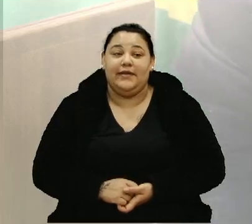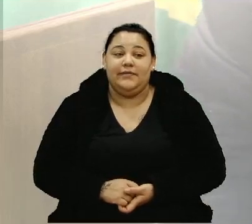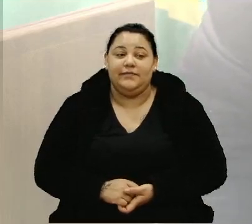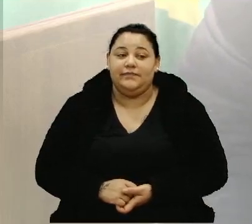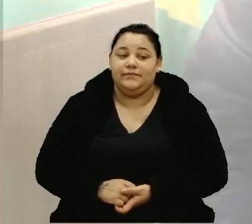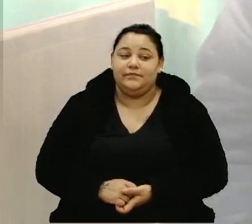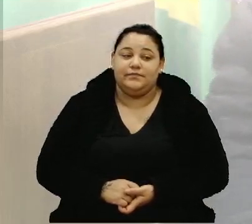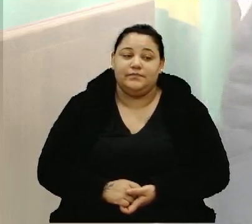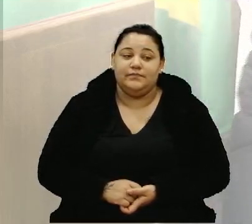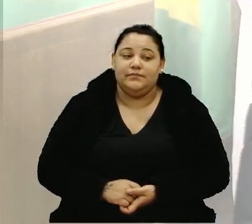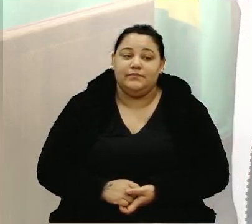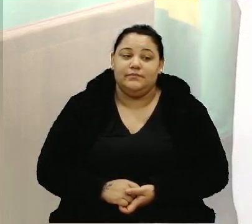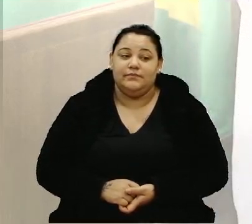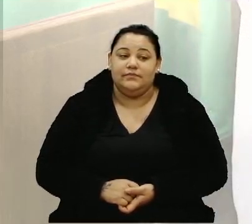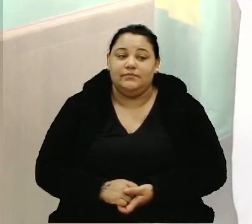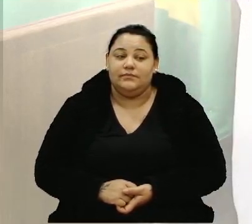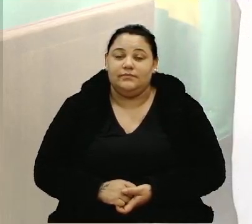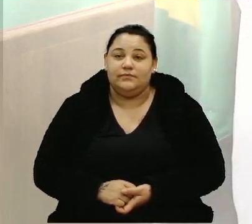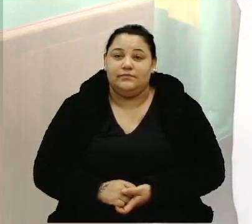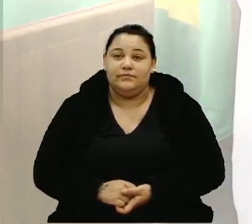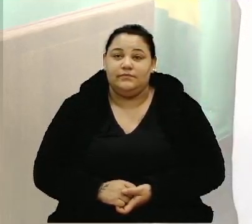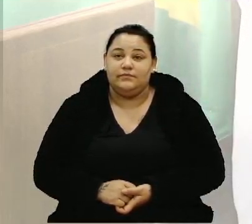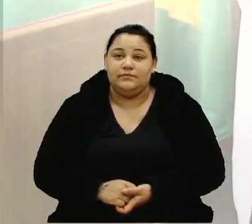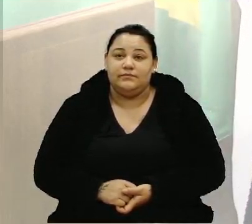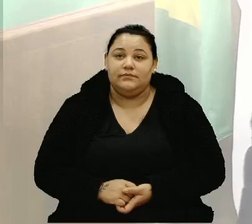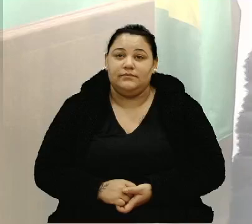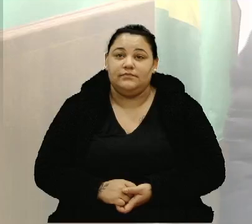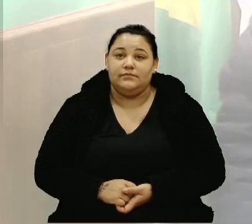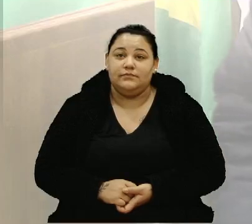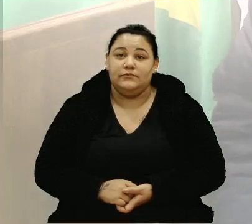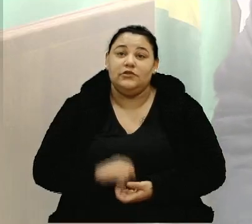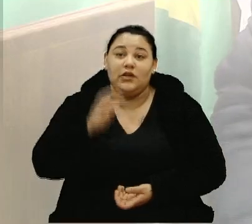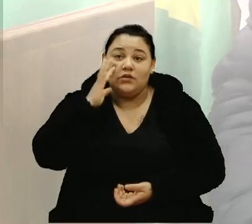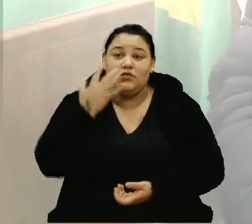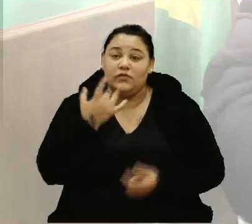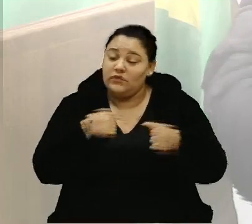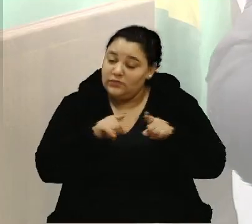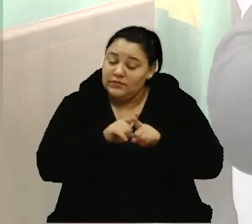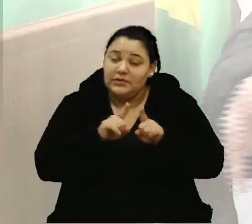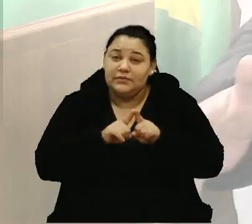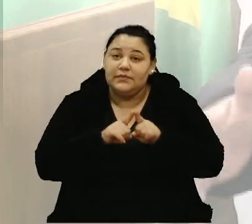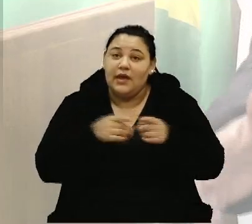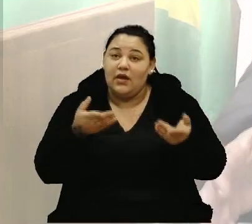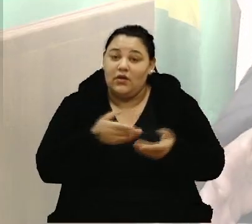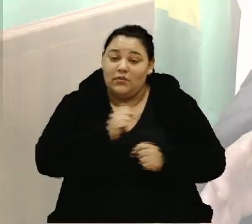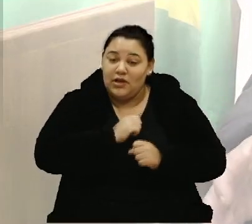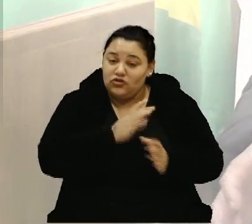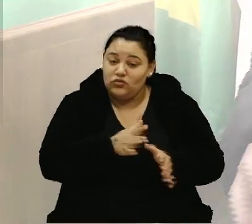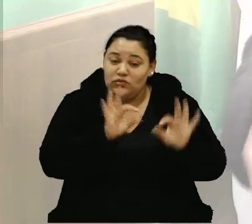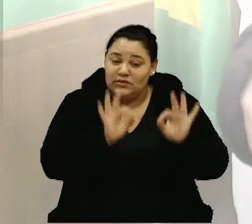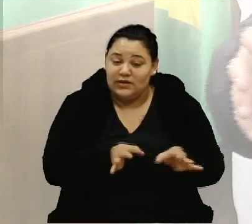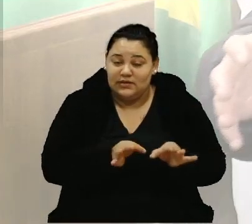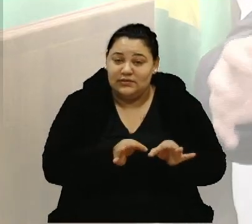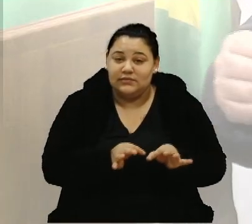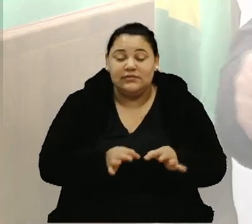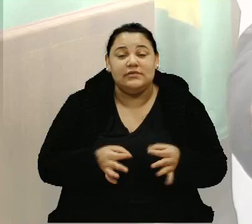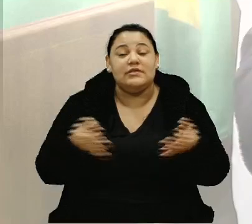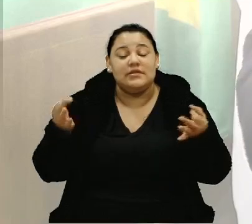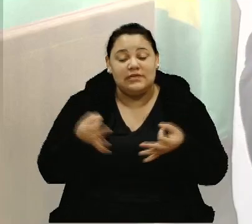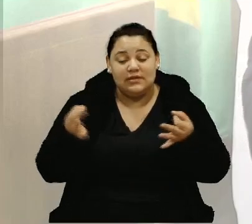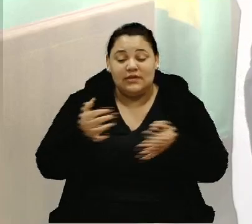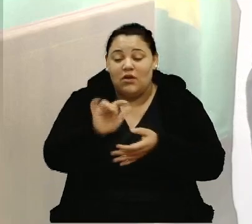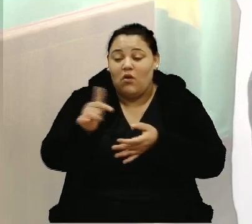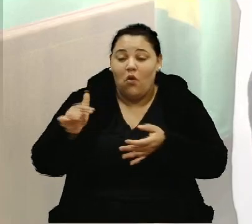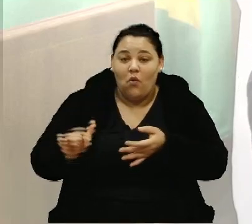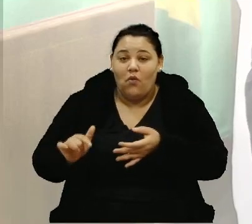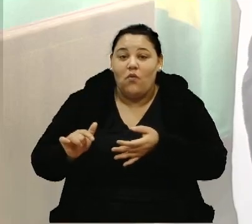então o prefeito tomou essa decisão e com certeza outras empresas deverão